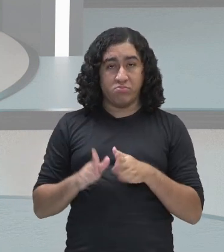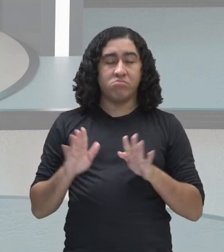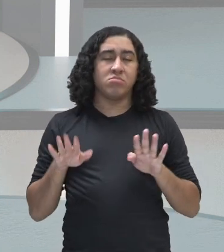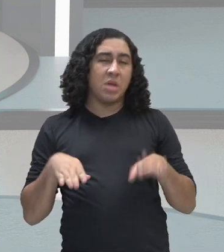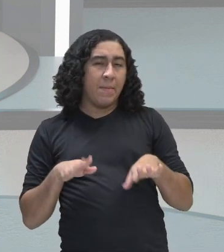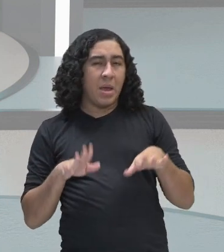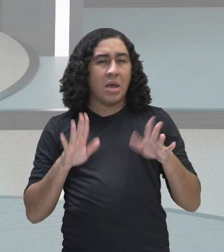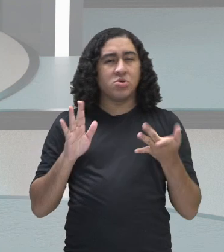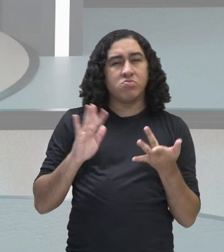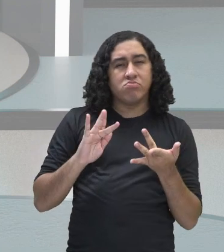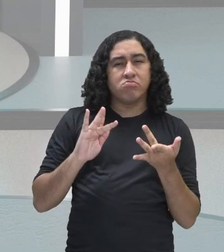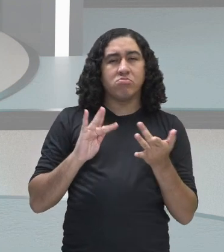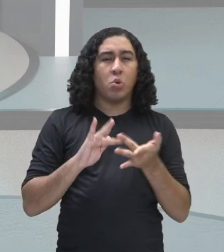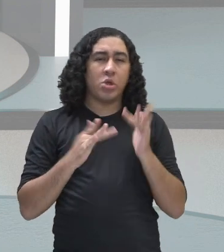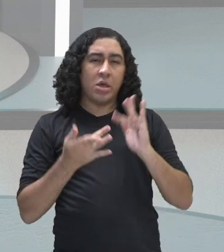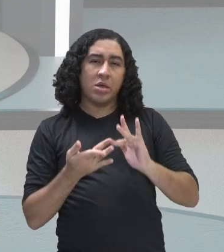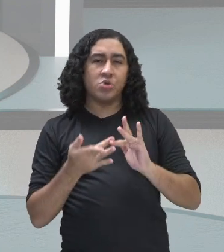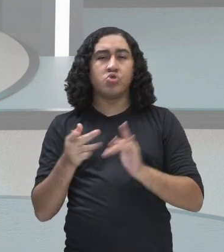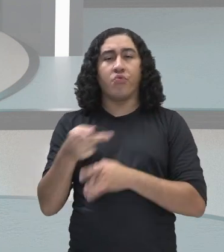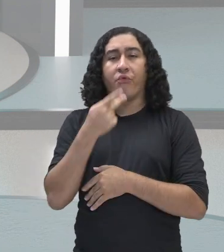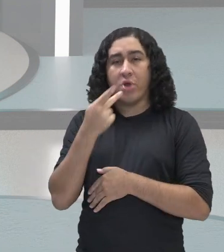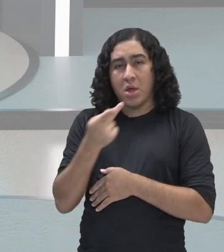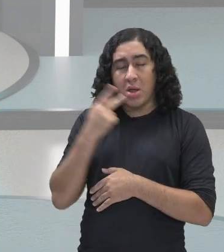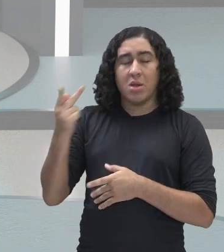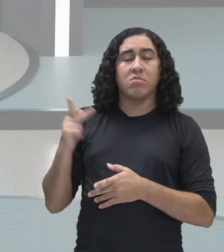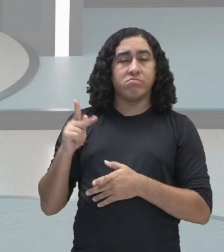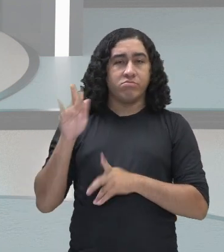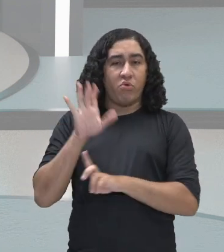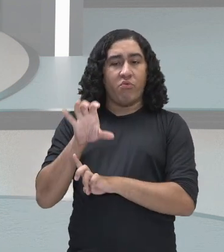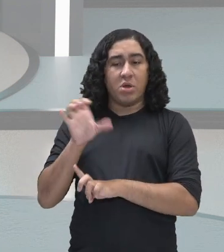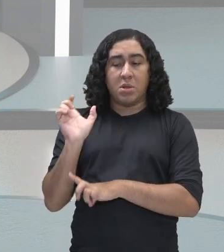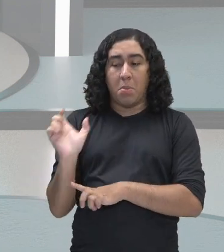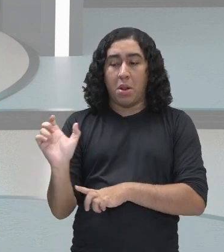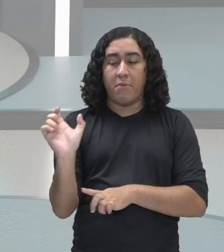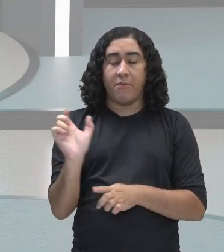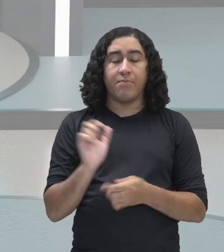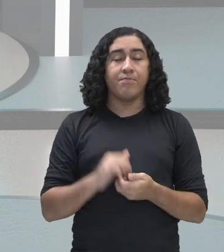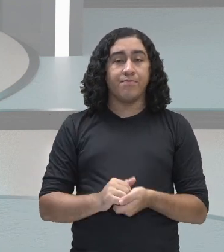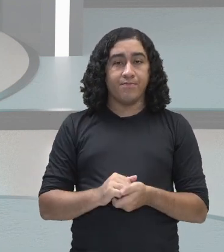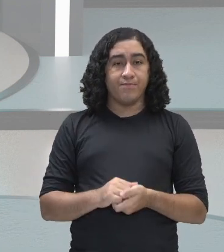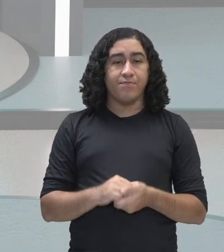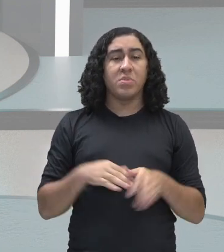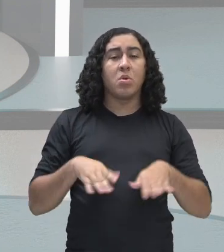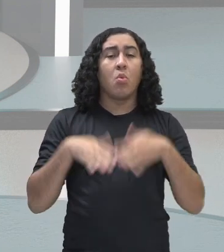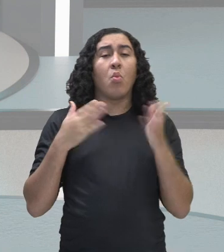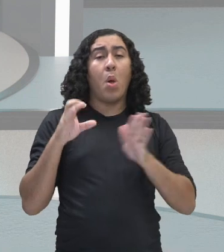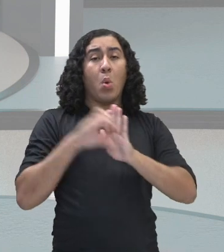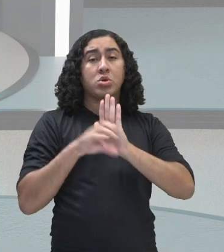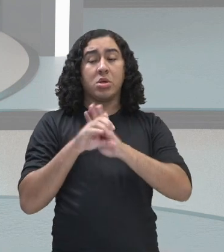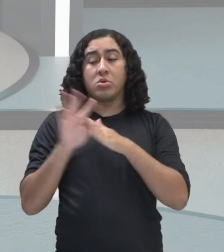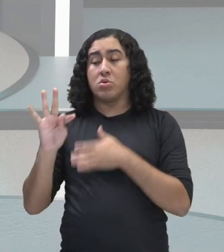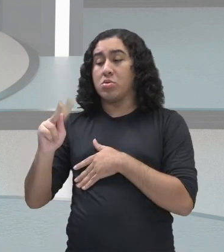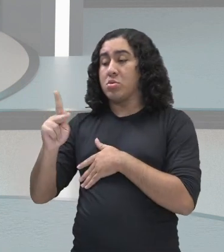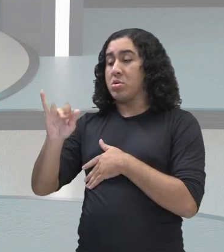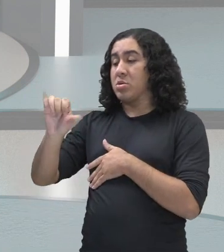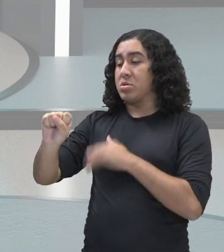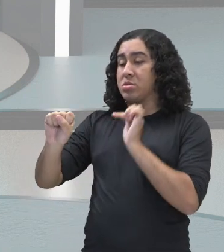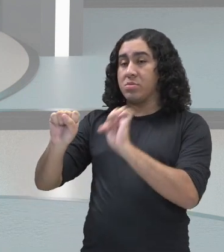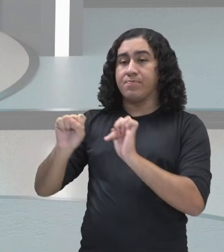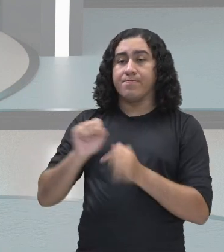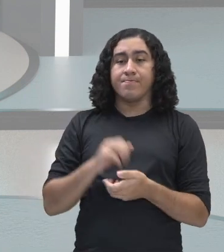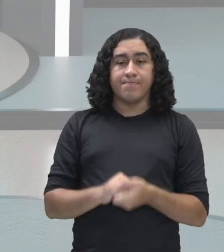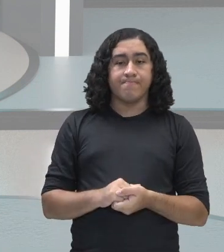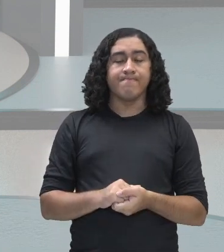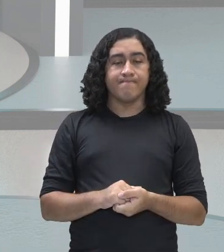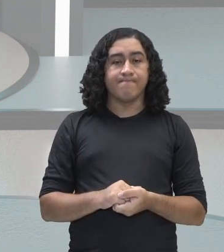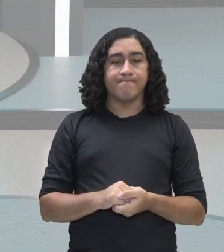como sotaque e tudo mais, isso vai influenciar um pouco, tá bom? Bom, qual é a definição que eu tenho desse pronome aqui? Então, is used, nós estamos falando